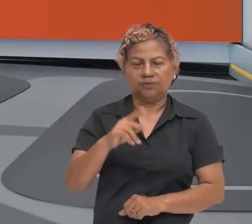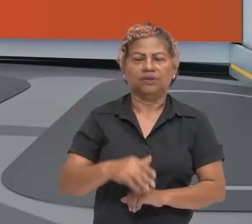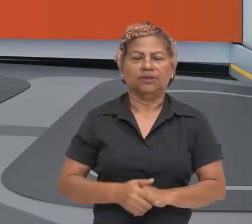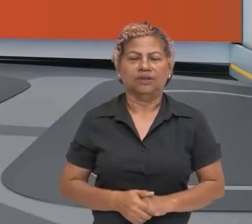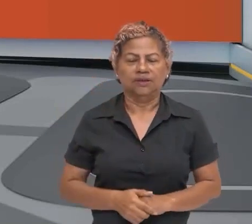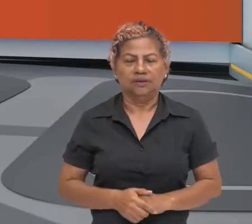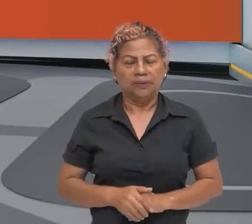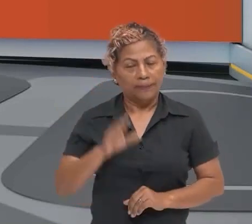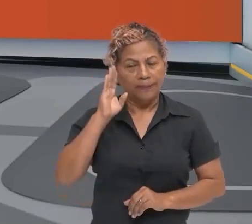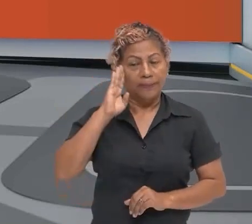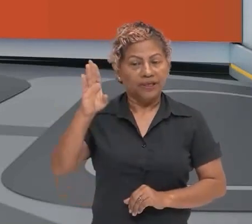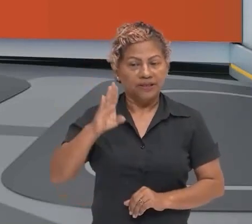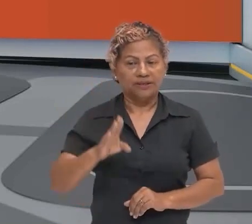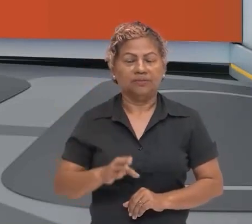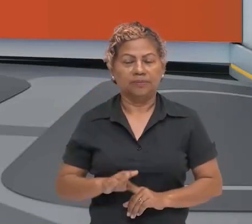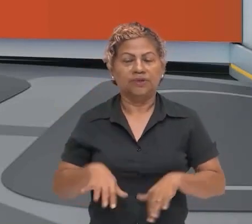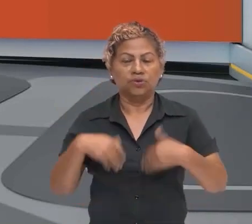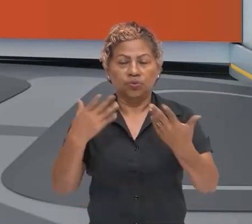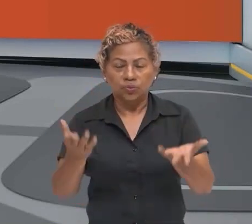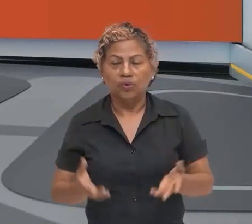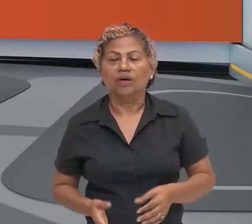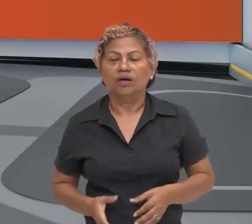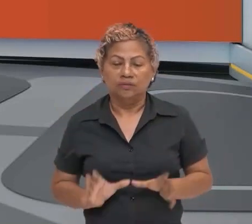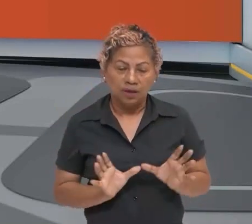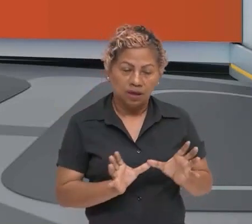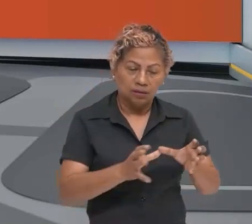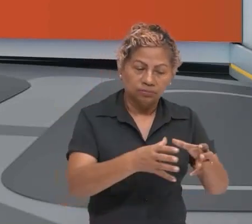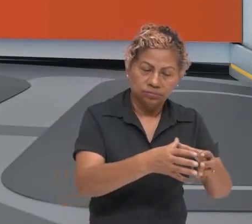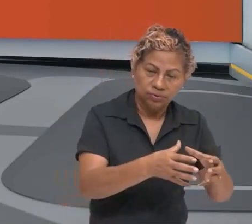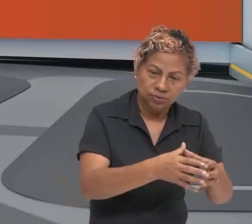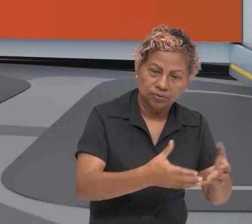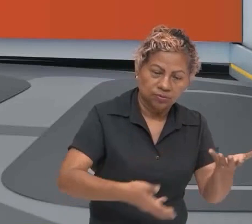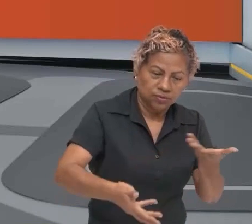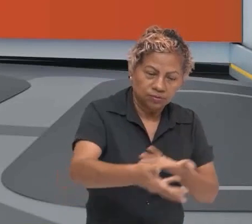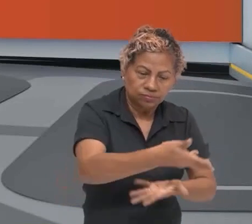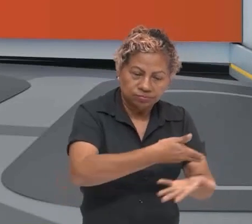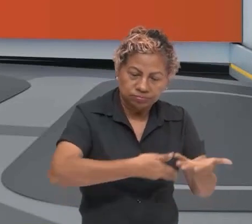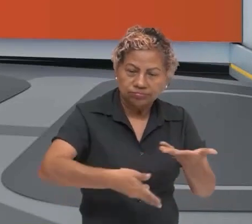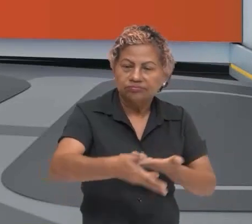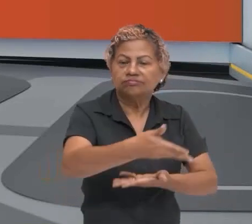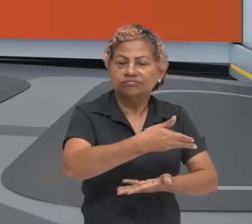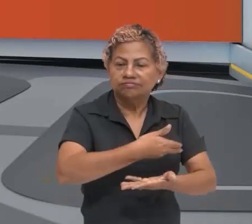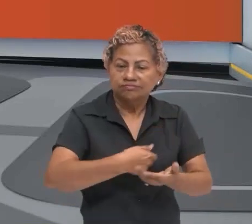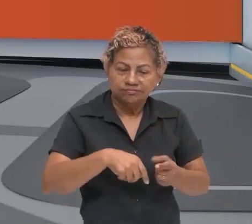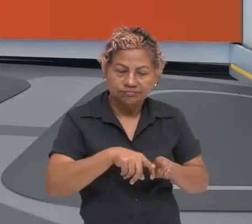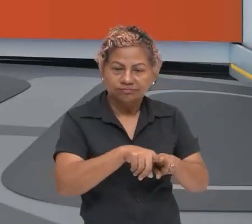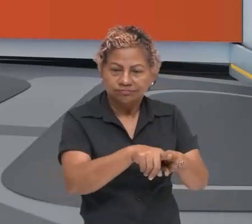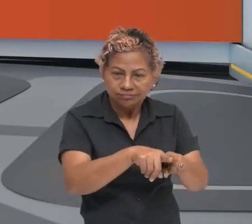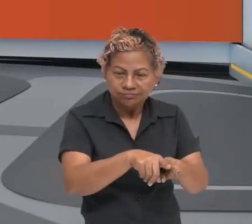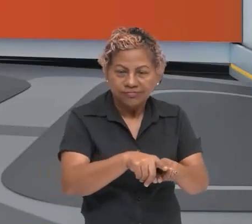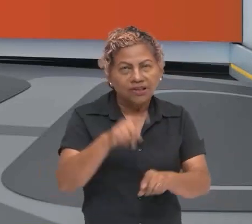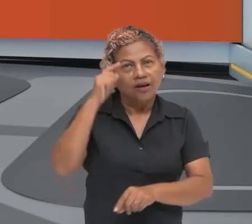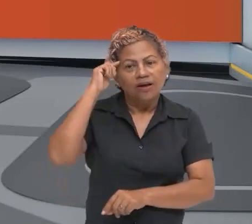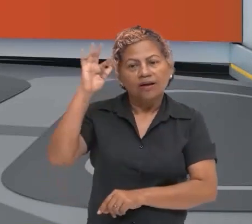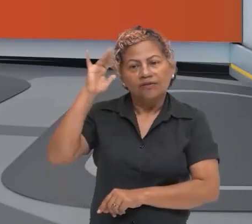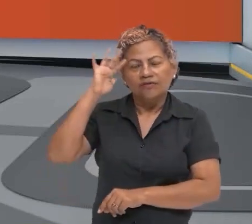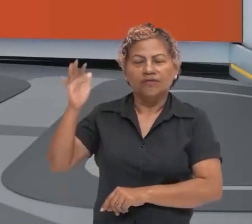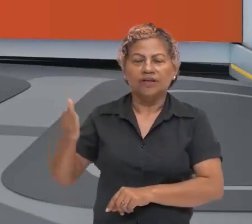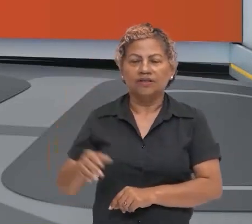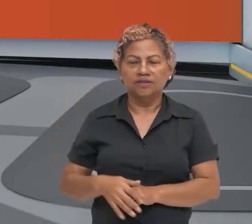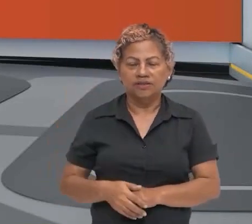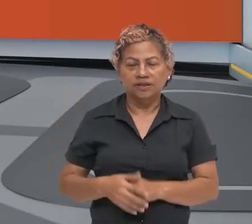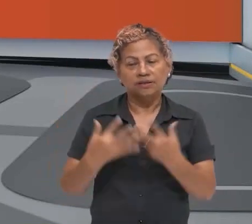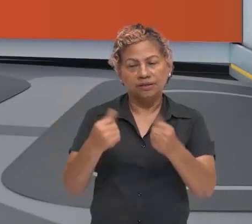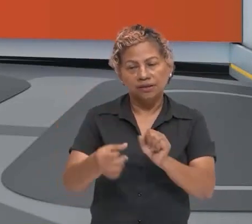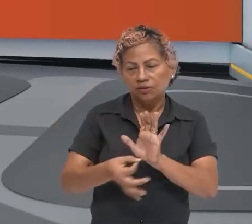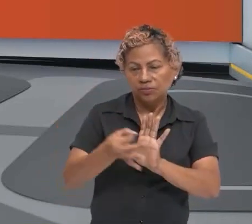nas atividades, a atividade em grupo, a parceria, o refletir, o conversar com o outro.